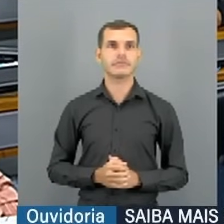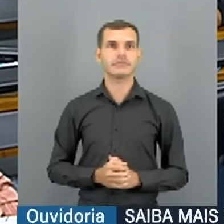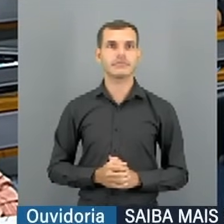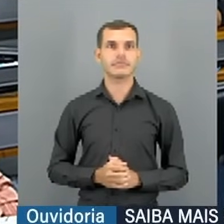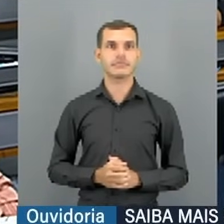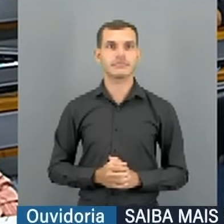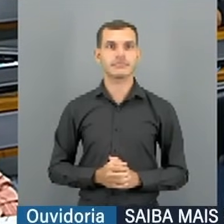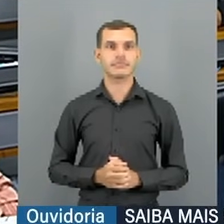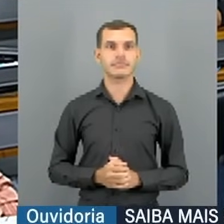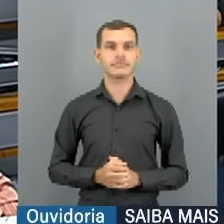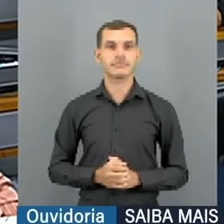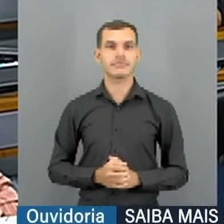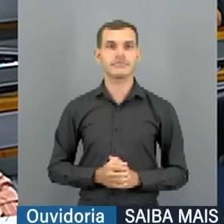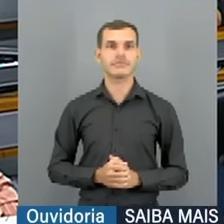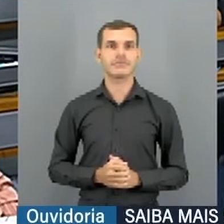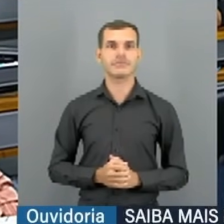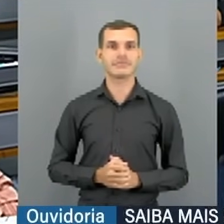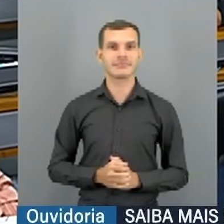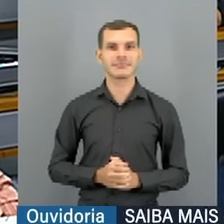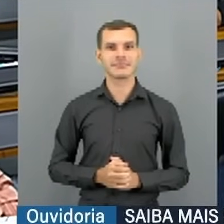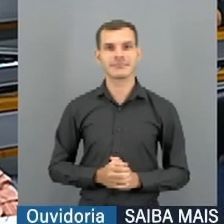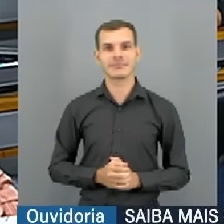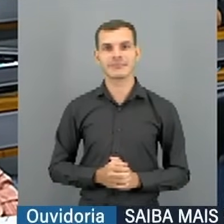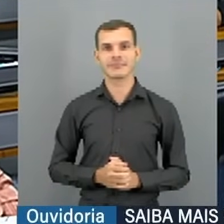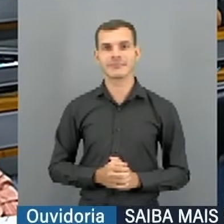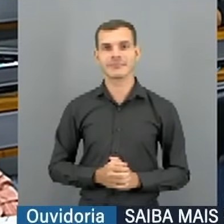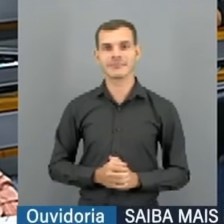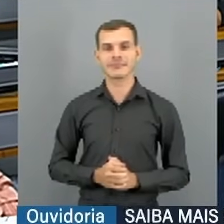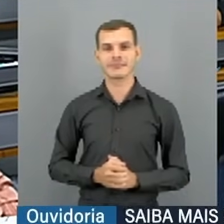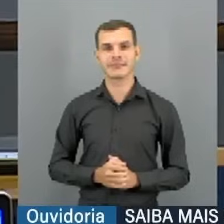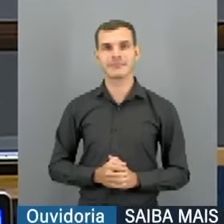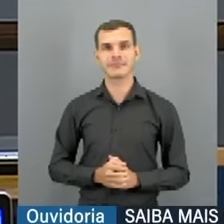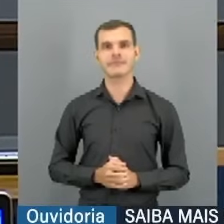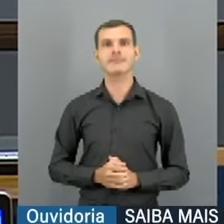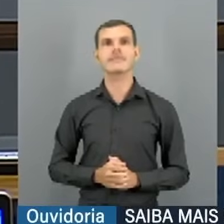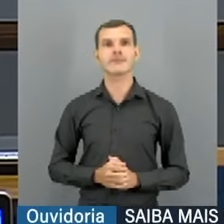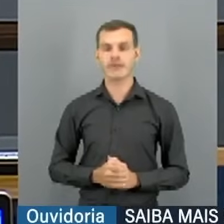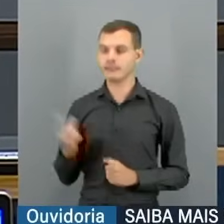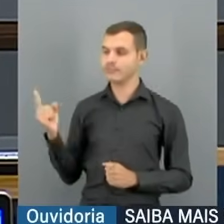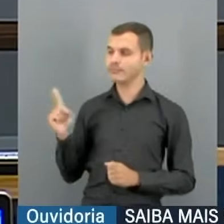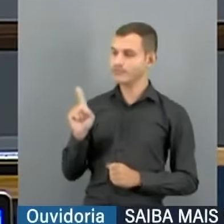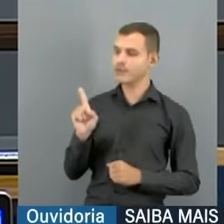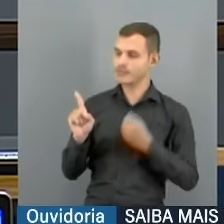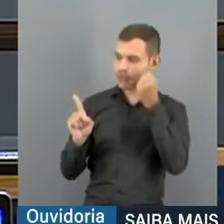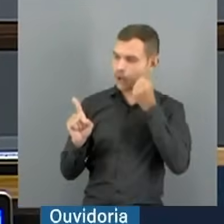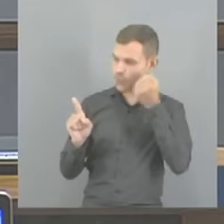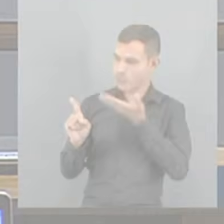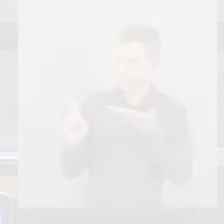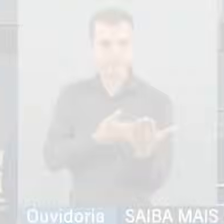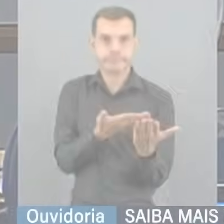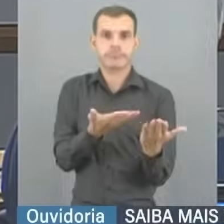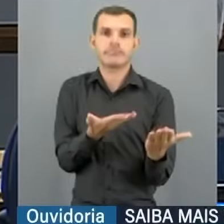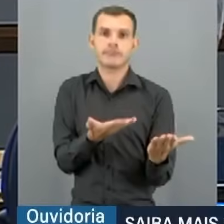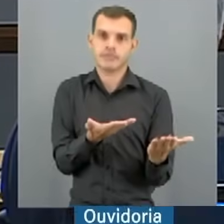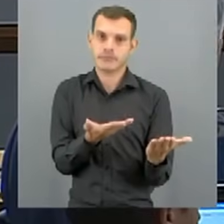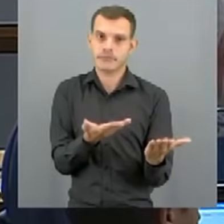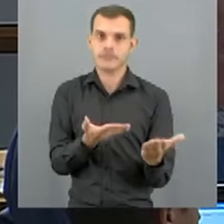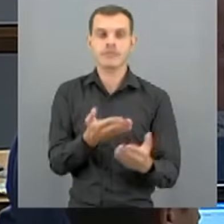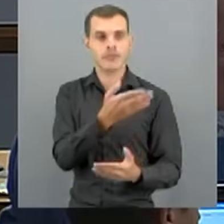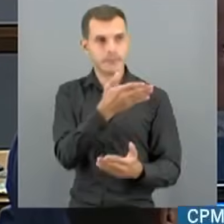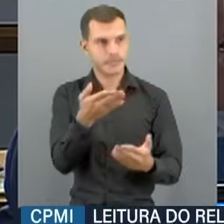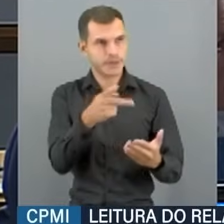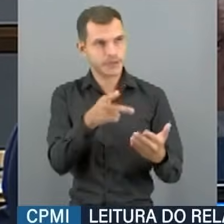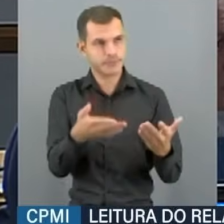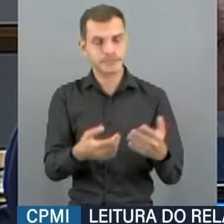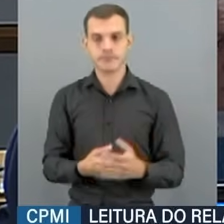Vamos lá. Senador, senador Magno Malta, por favor, assuma a palavra, senão o senhor não começa a falar. Senhor presidente, é